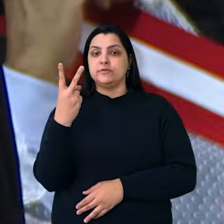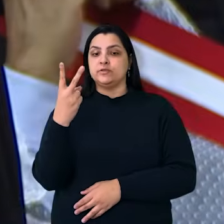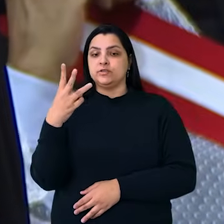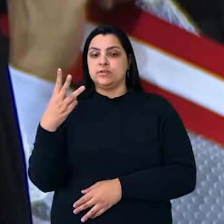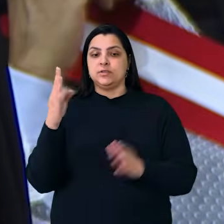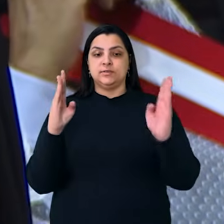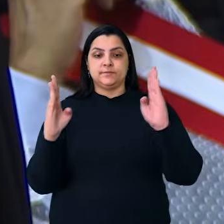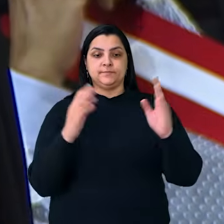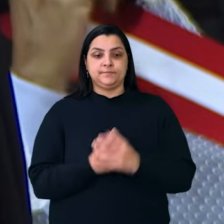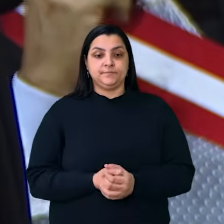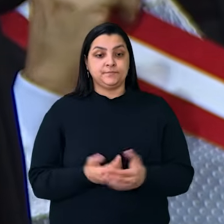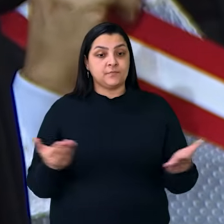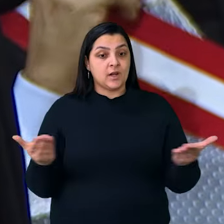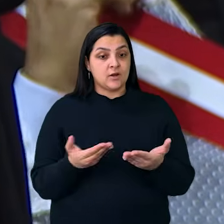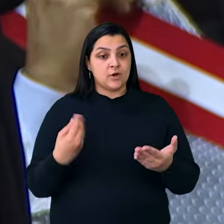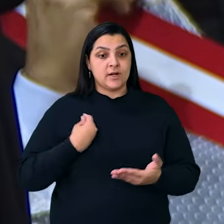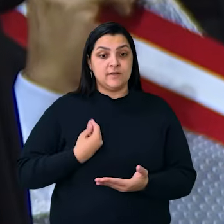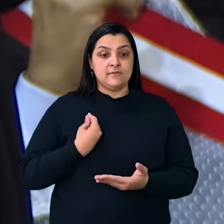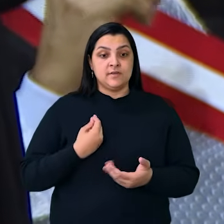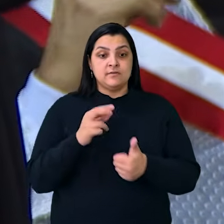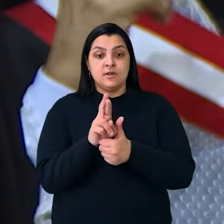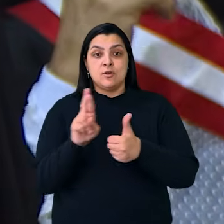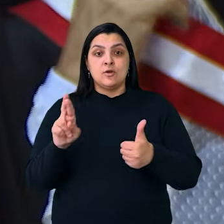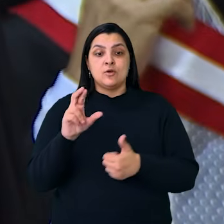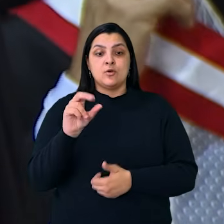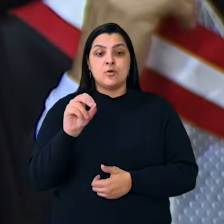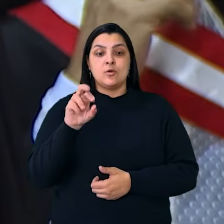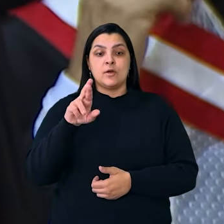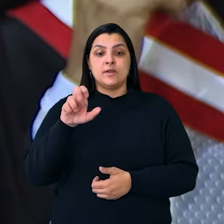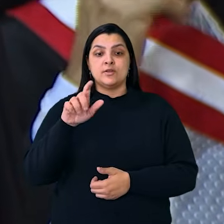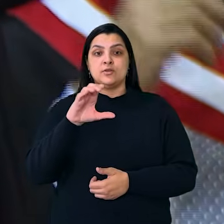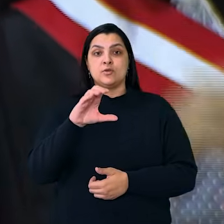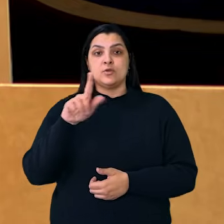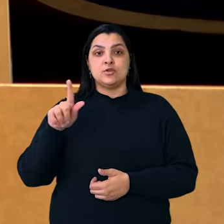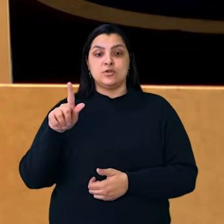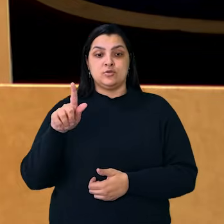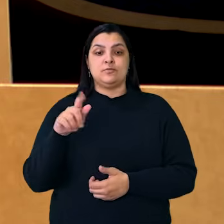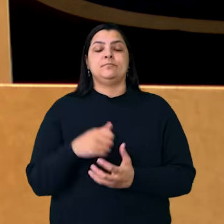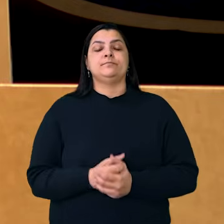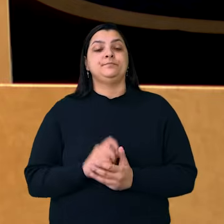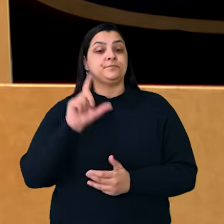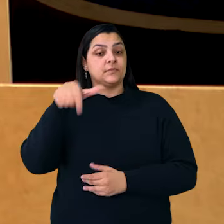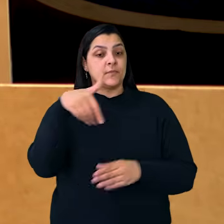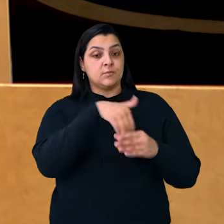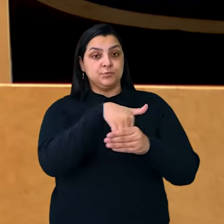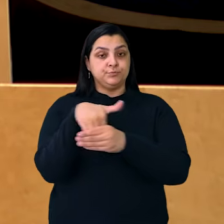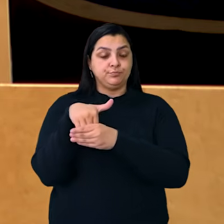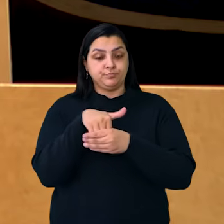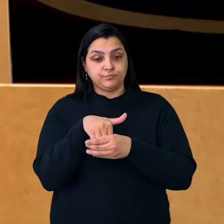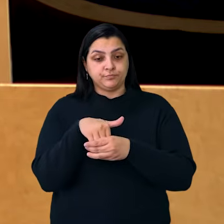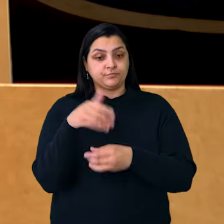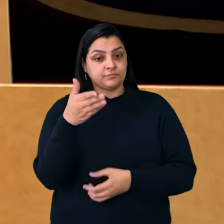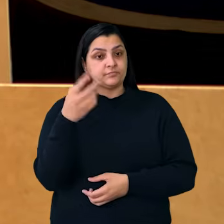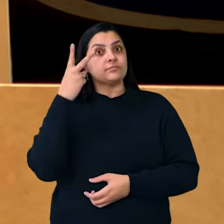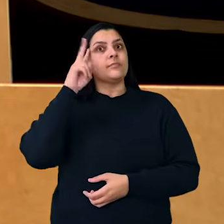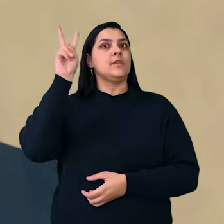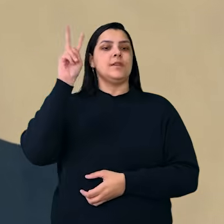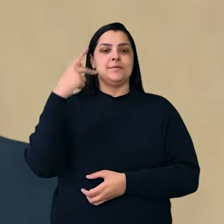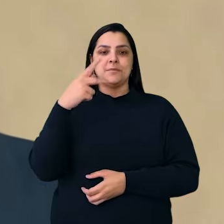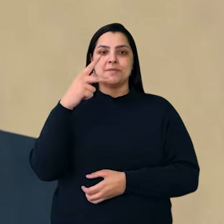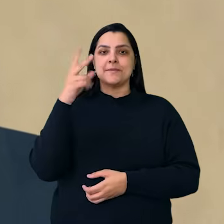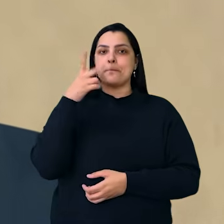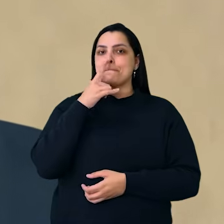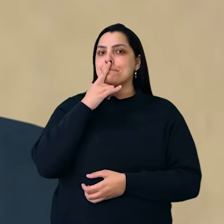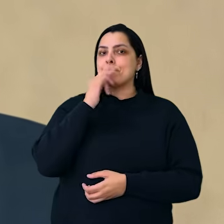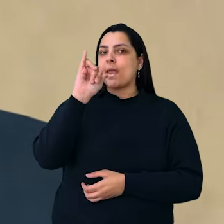2023. O ministro é o atual corregedor-geral da Justiça do Trabalho. Após a eleição, Vieira de Mello Filho relembrou